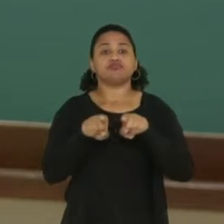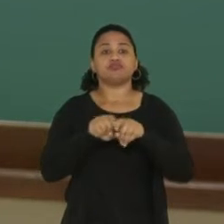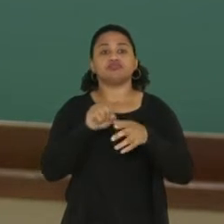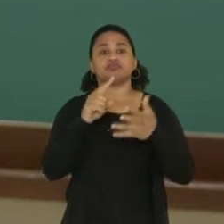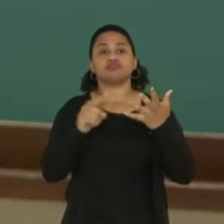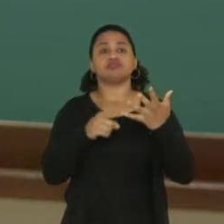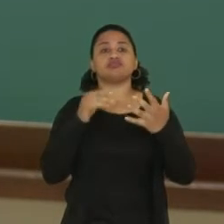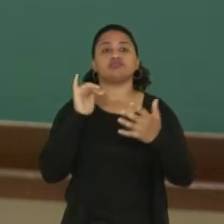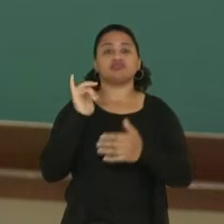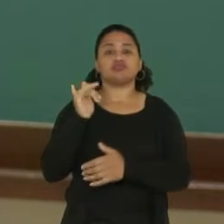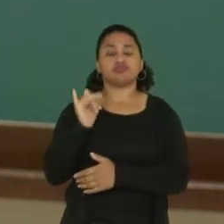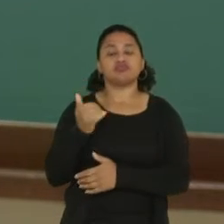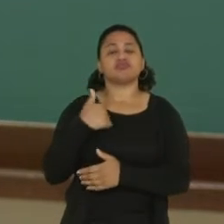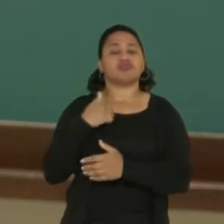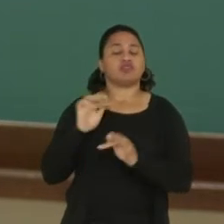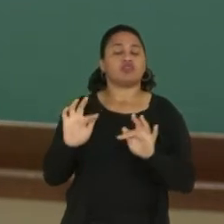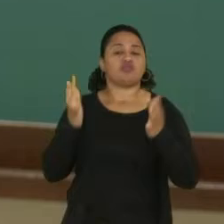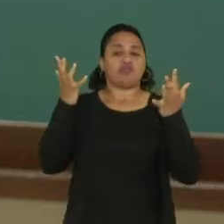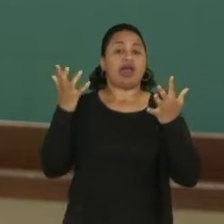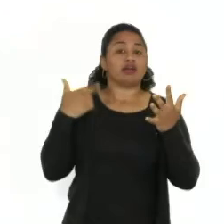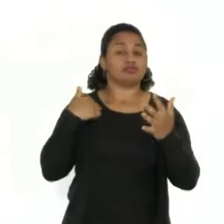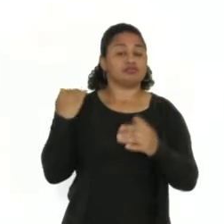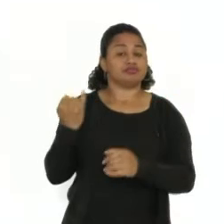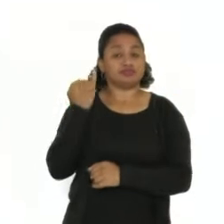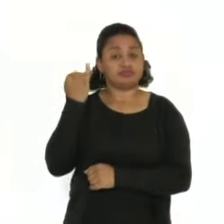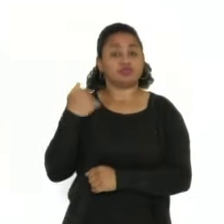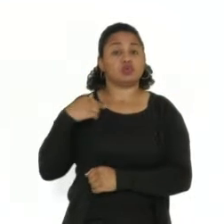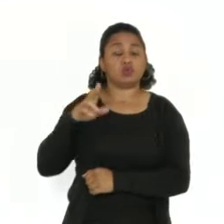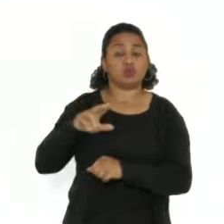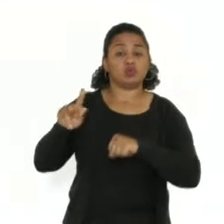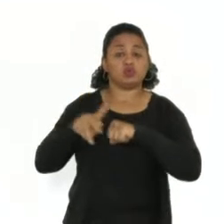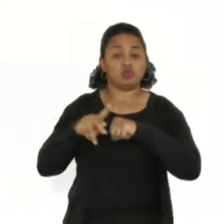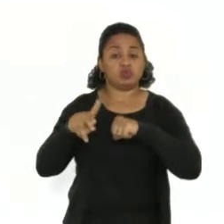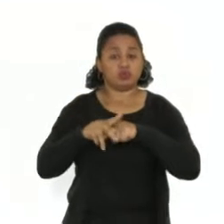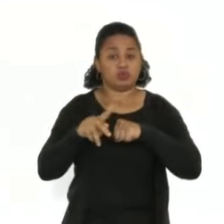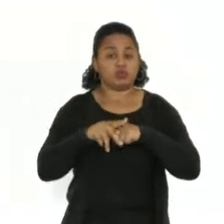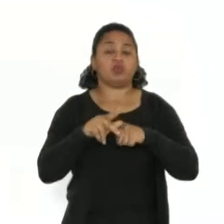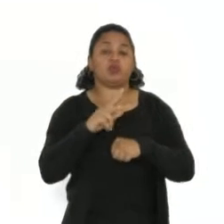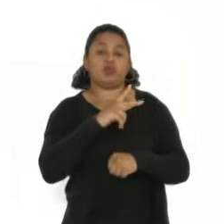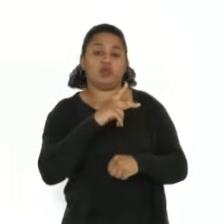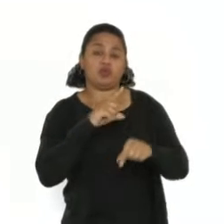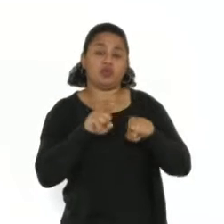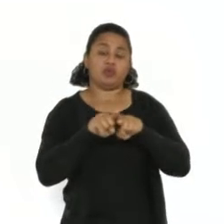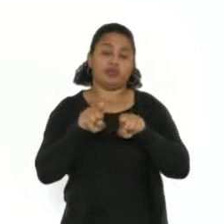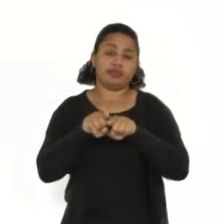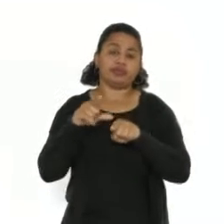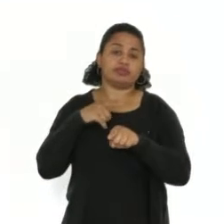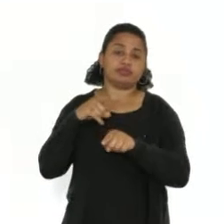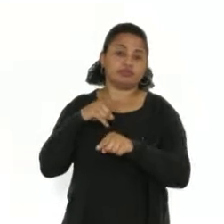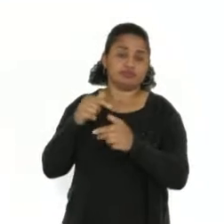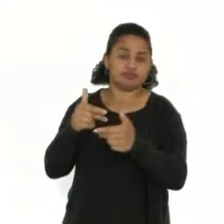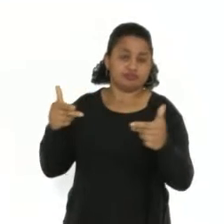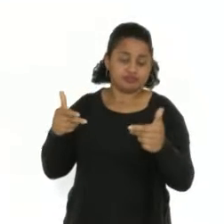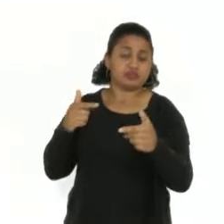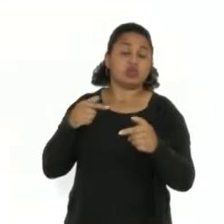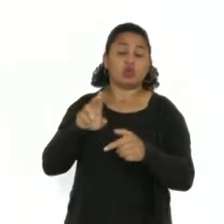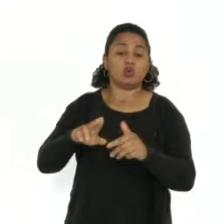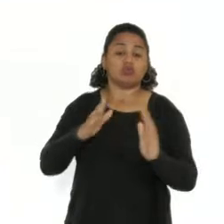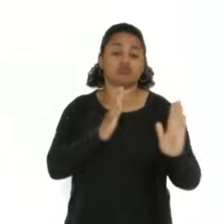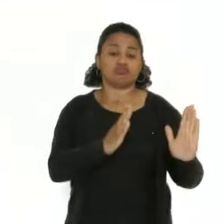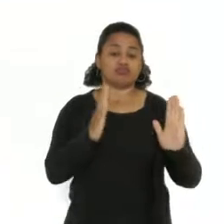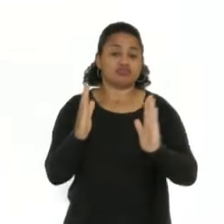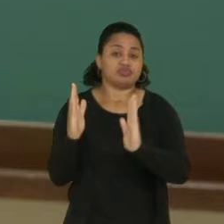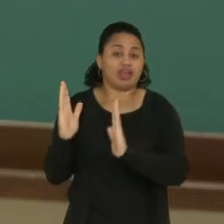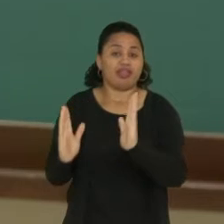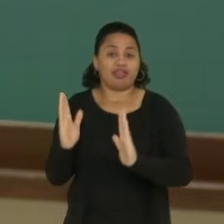de fatos marcantes, o uso de pronomes pessoais e possessivos, o uso de marcadores temporais.